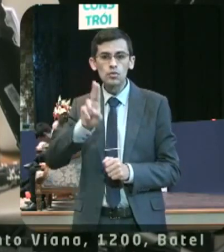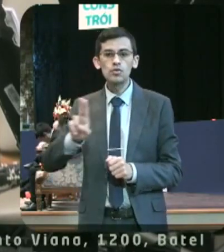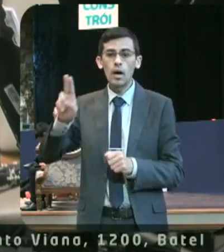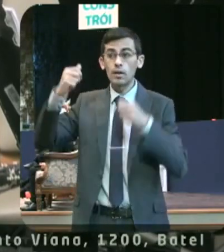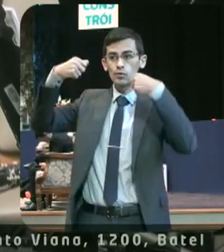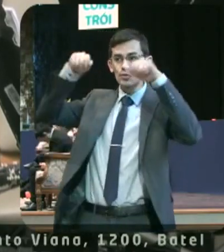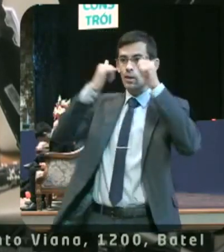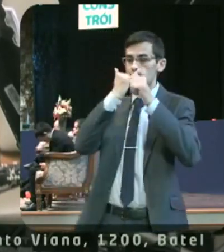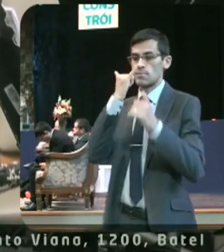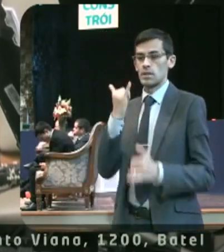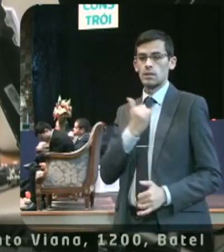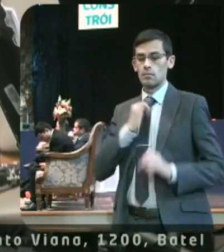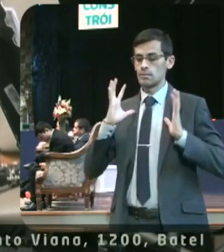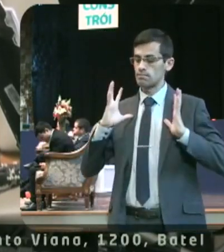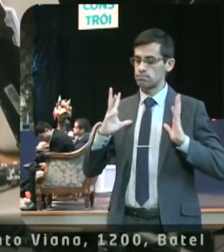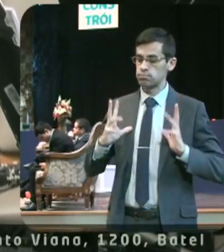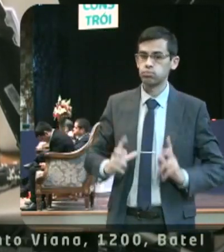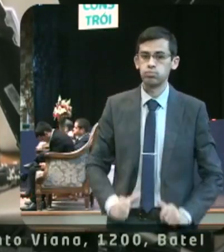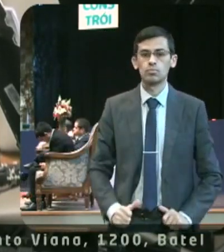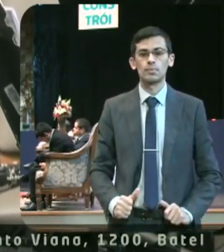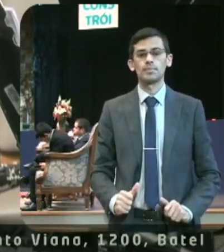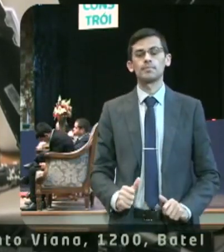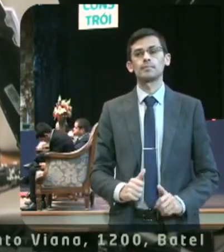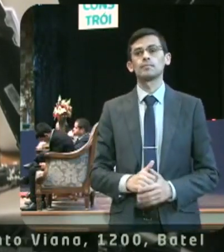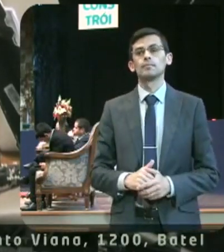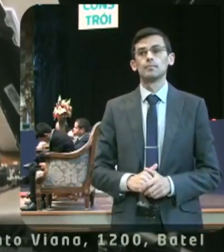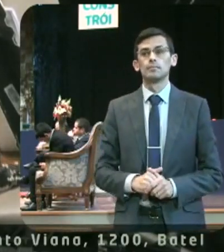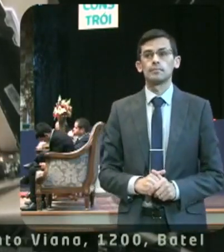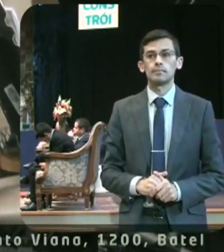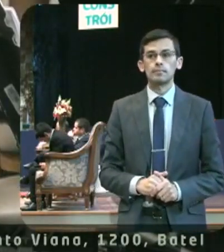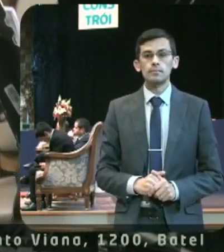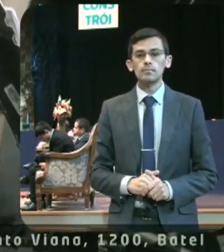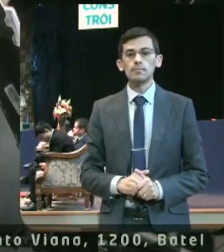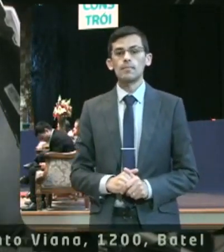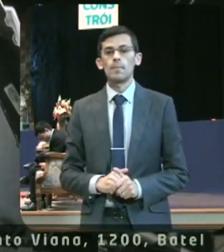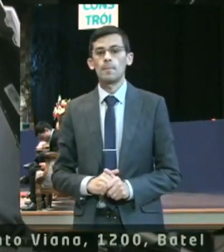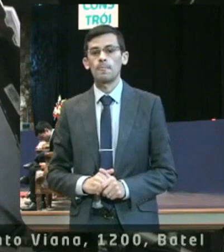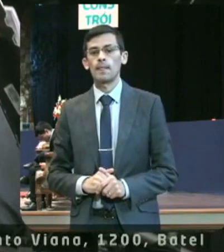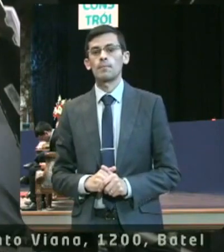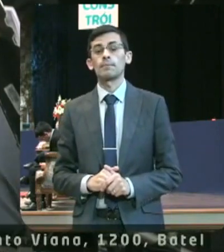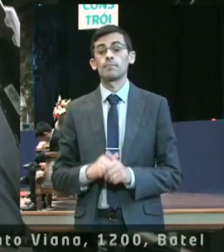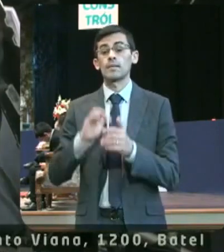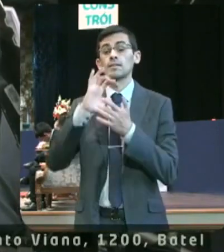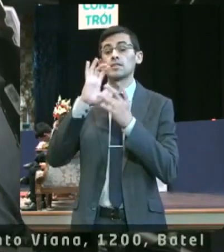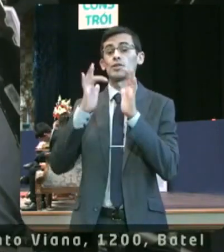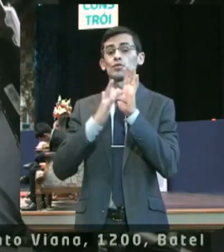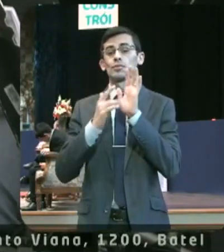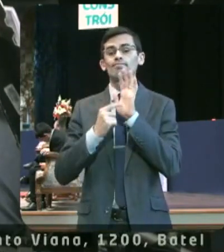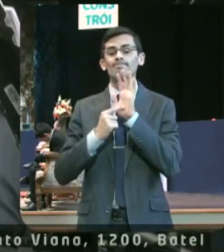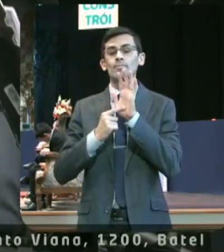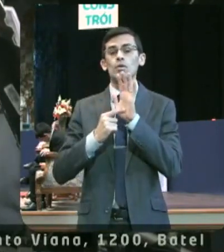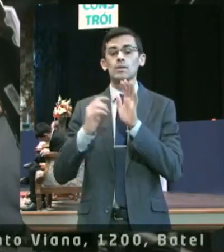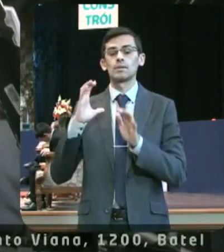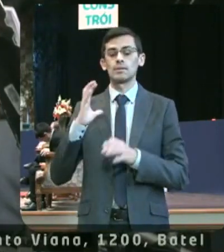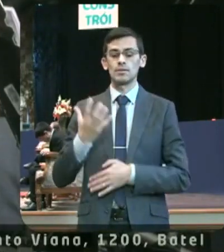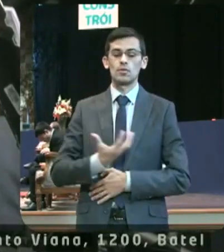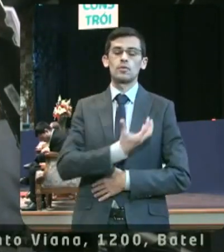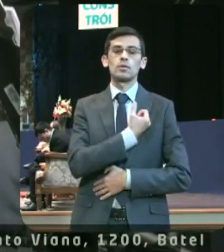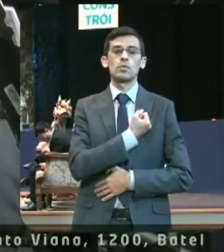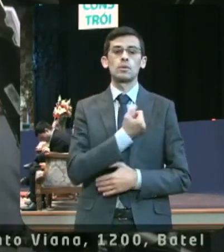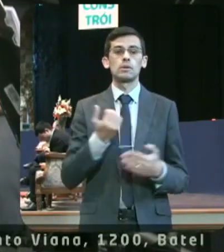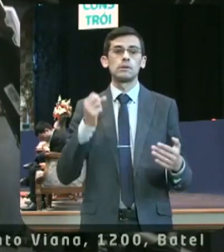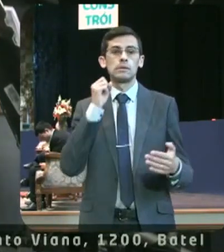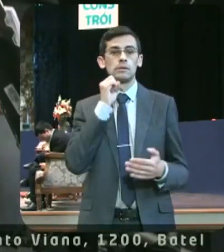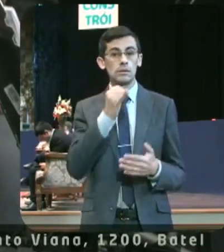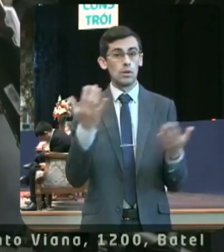e santificar. E aí Ele revela Jesus, o Salvador. Então nessa manhã,